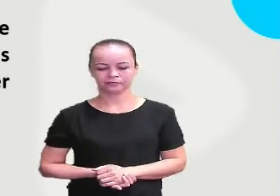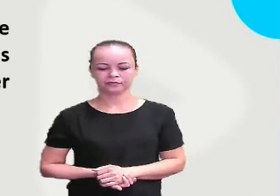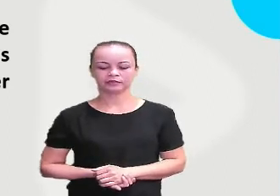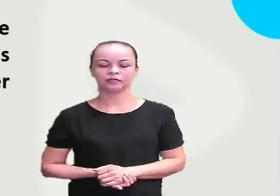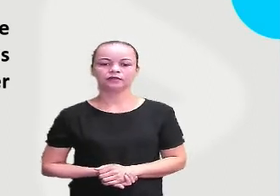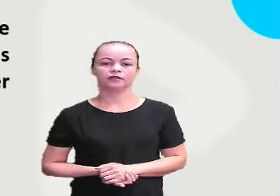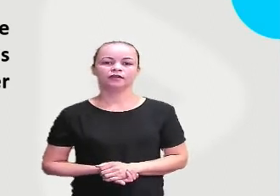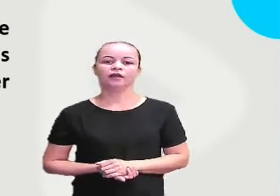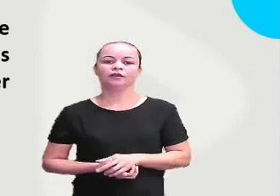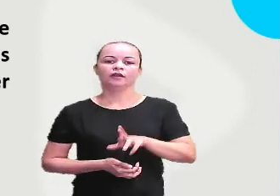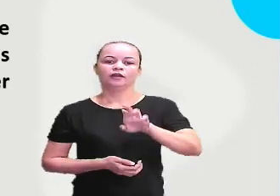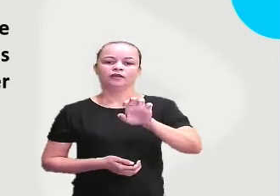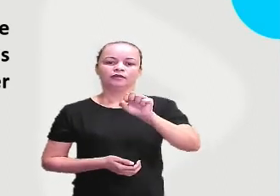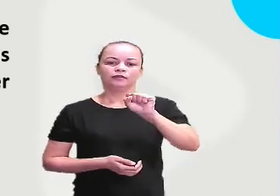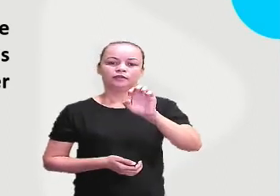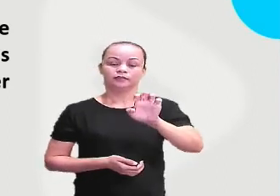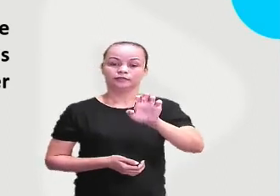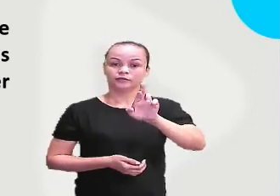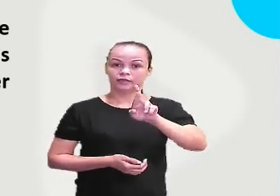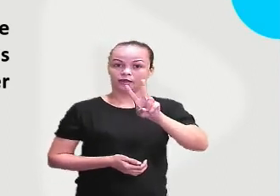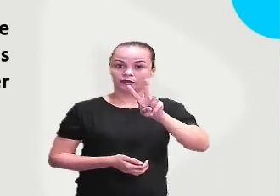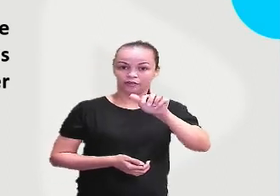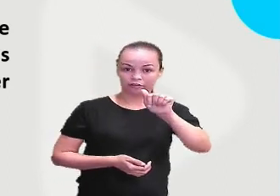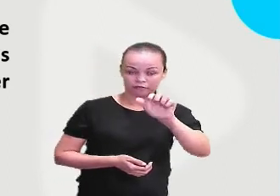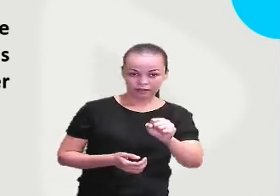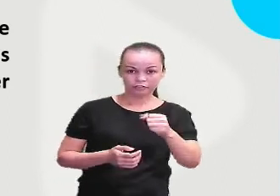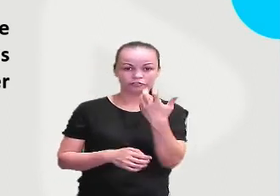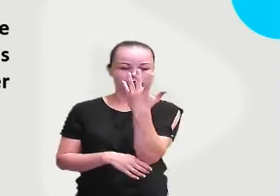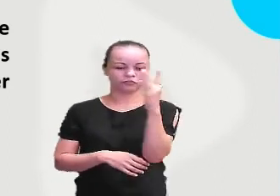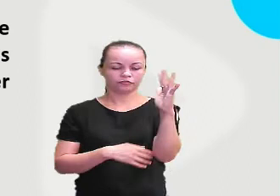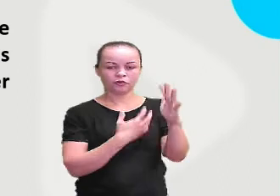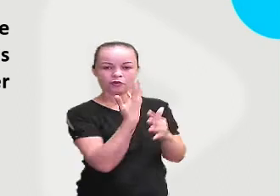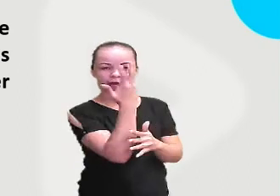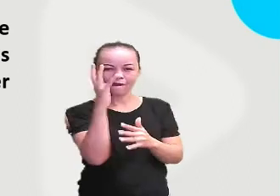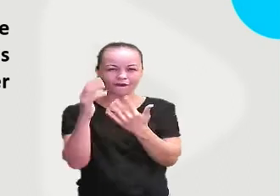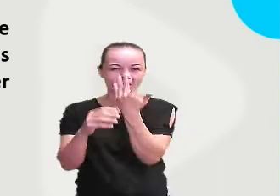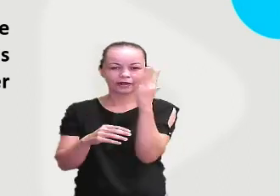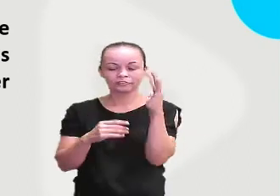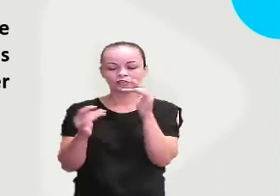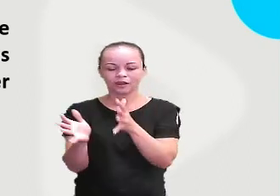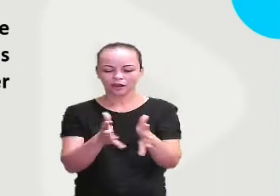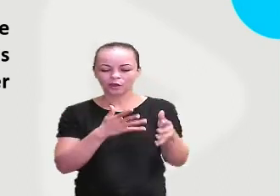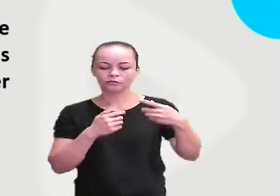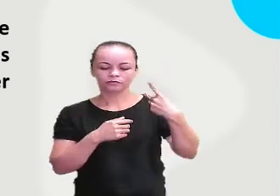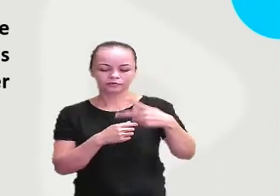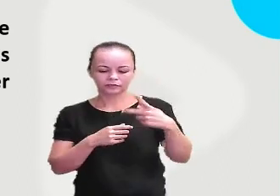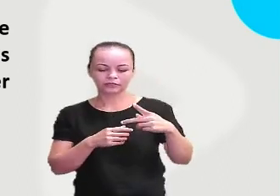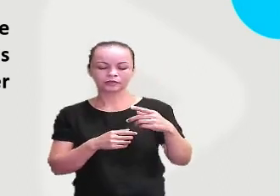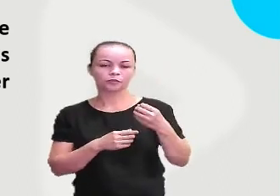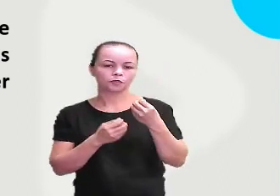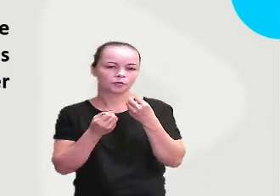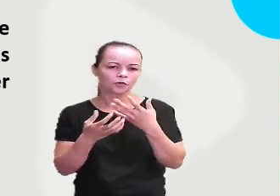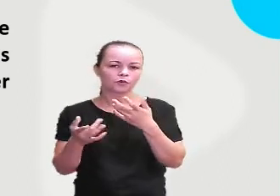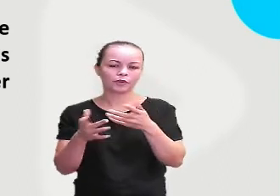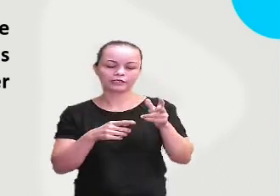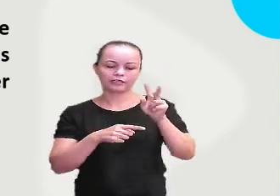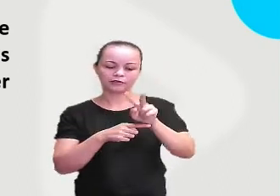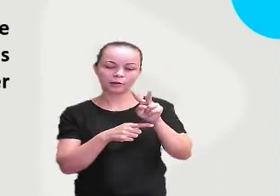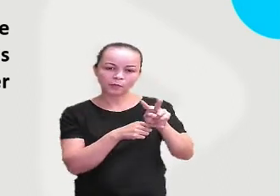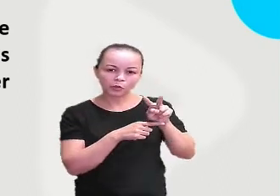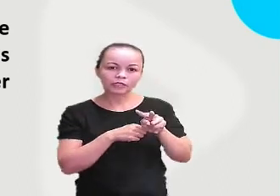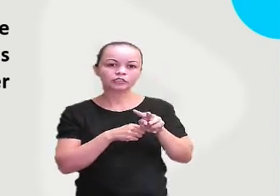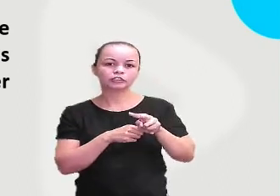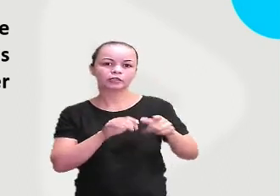florestais são poderosos instrumentos de preservação ambiental. Com a reserva, diversas áreas ficam protegidas por